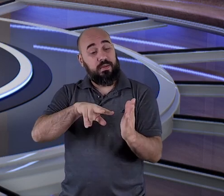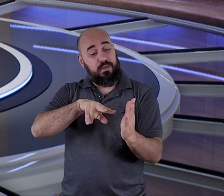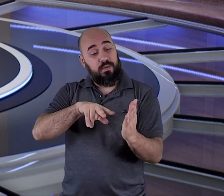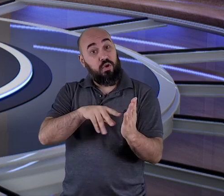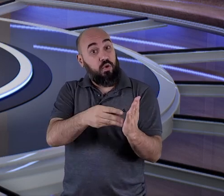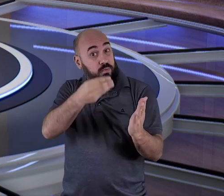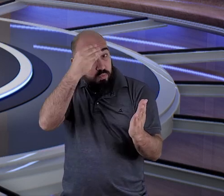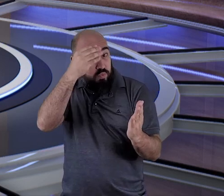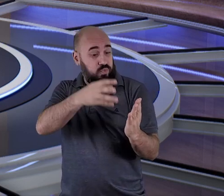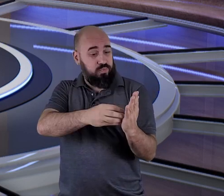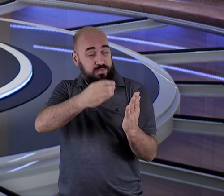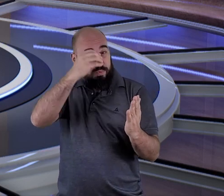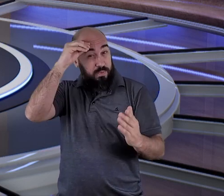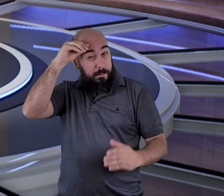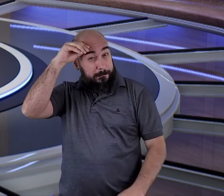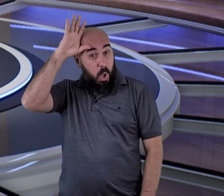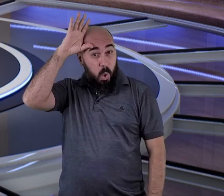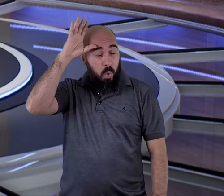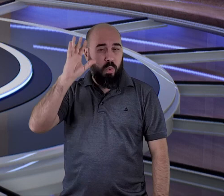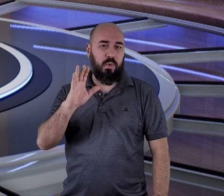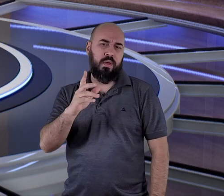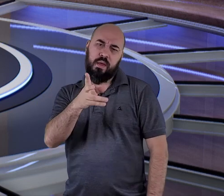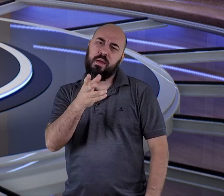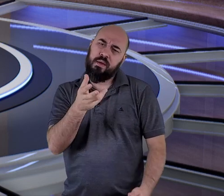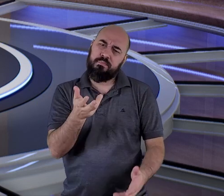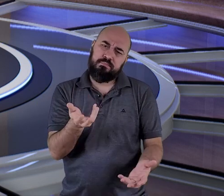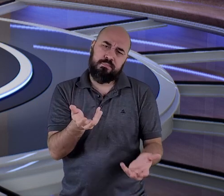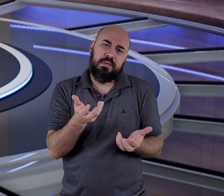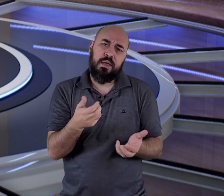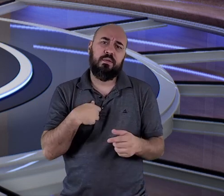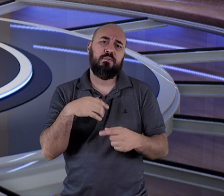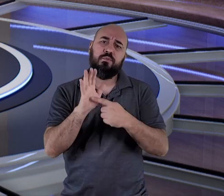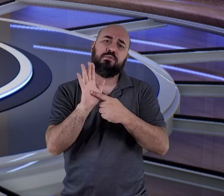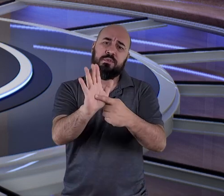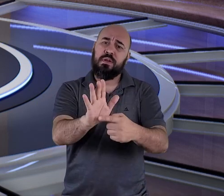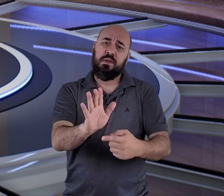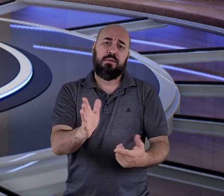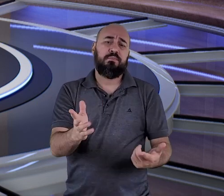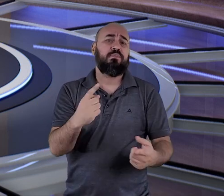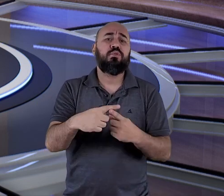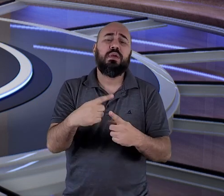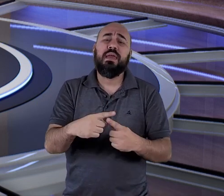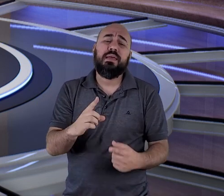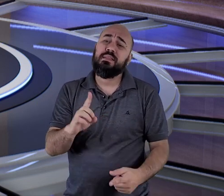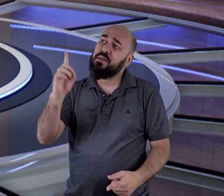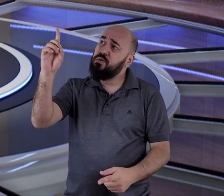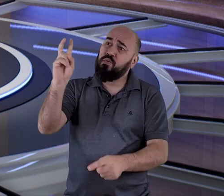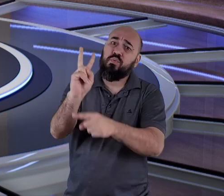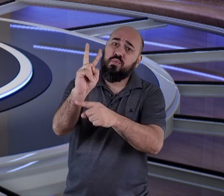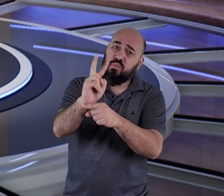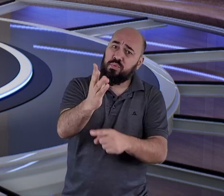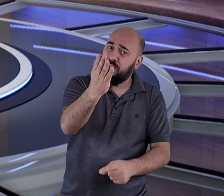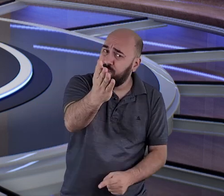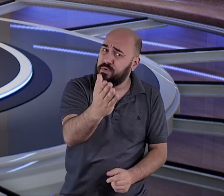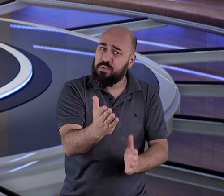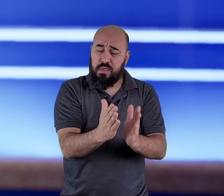Senhor, porque é uma demonstração do cuidado, do interesse, da preocupação que o Senhor tem comigo e com